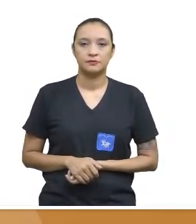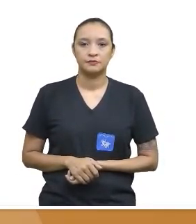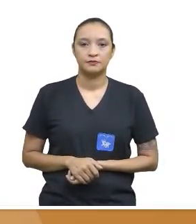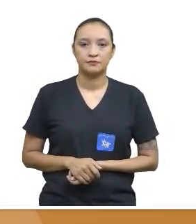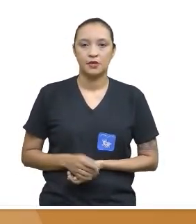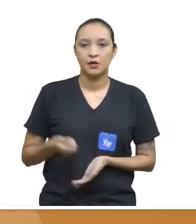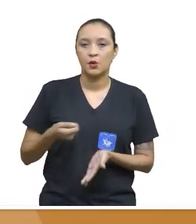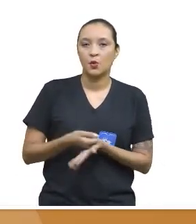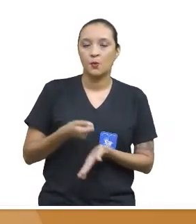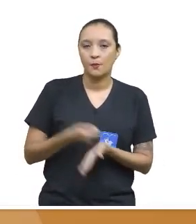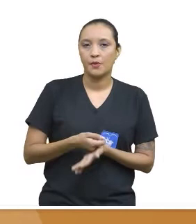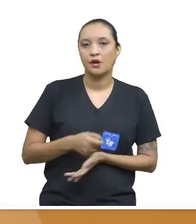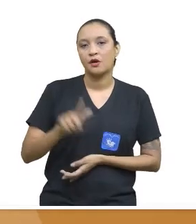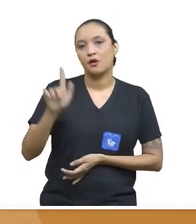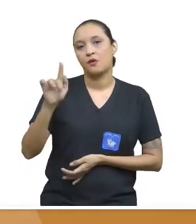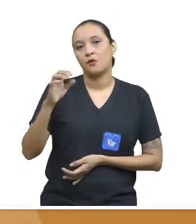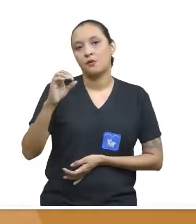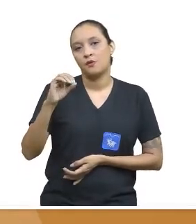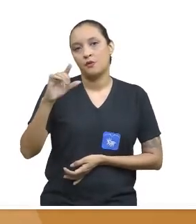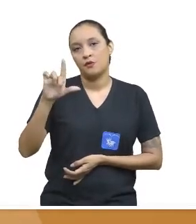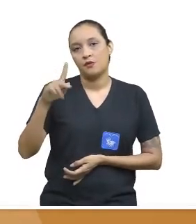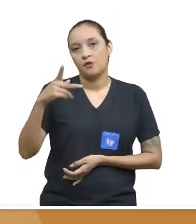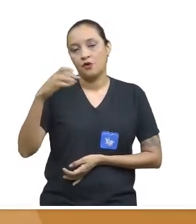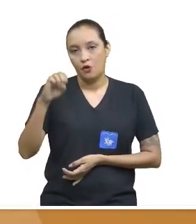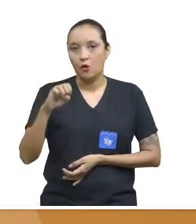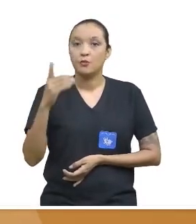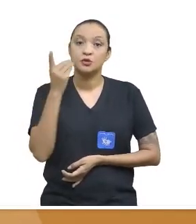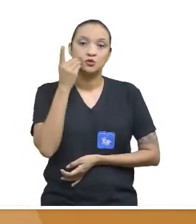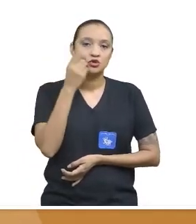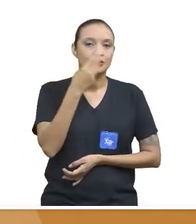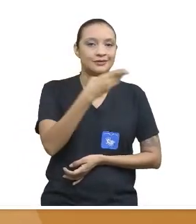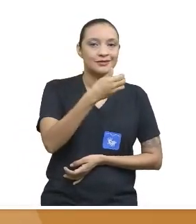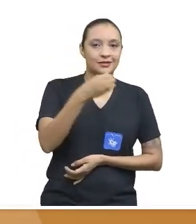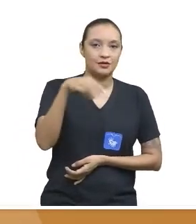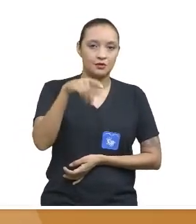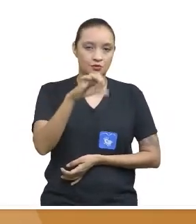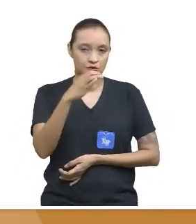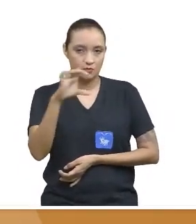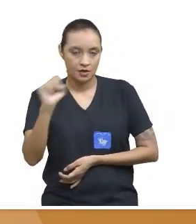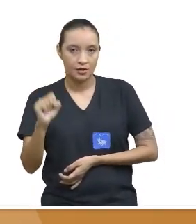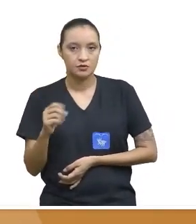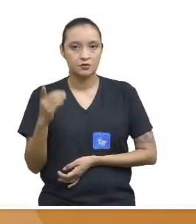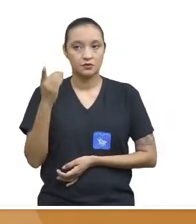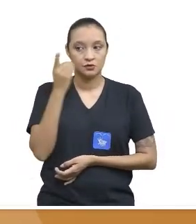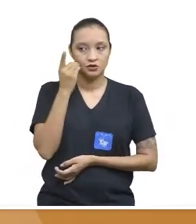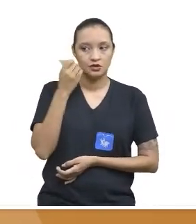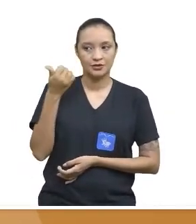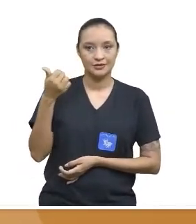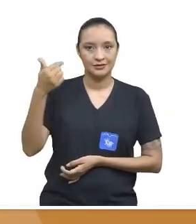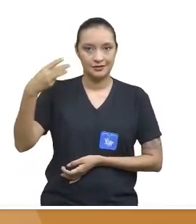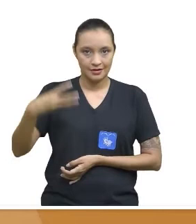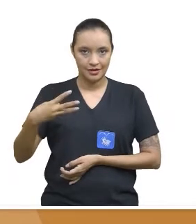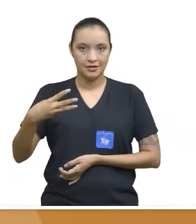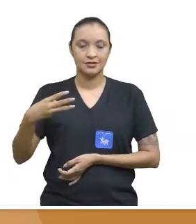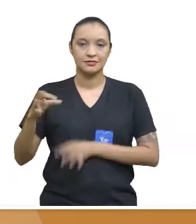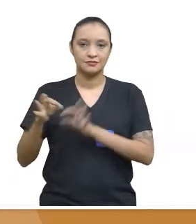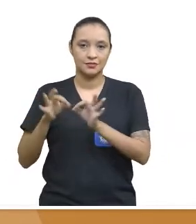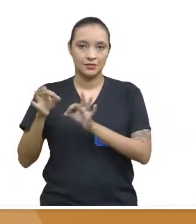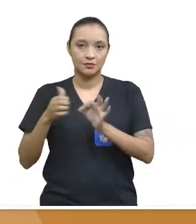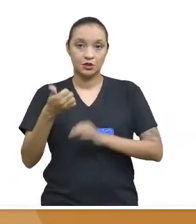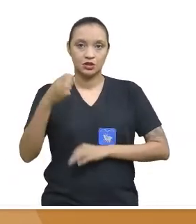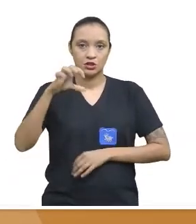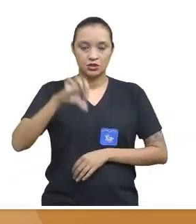a golpe no dia 31 de março. Então vocês podem ver o discurso no dia 13, a marcha 19 e o golpe 31 de março de